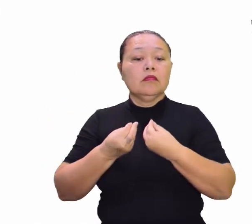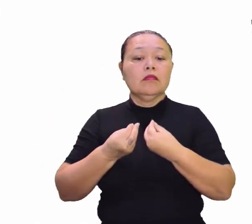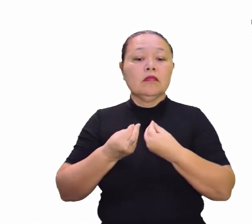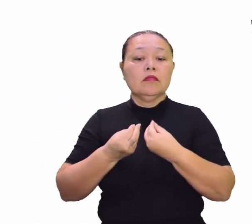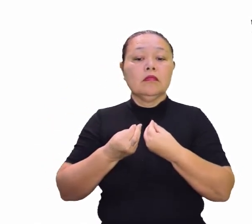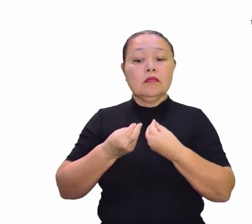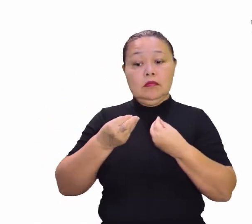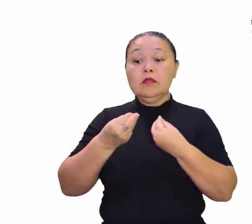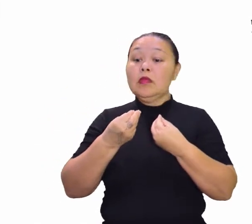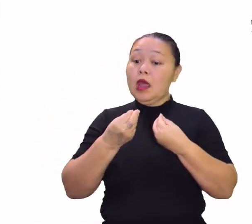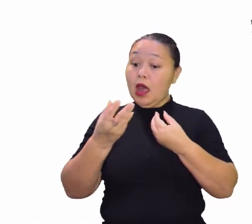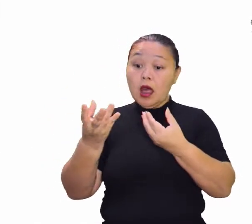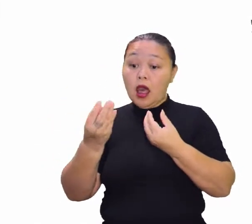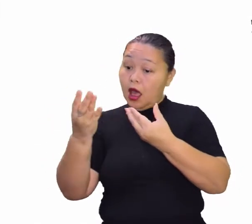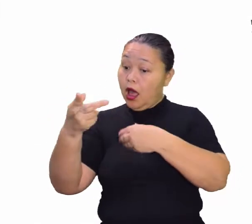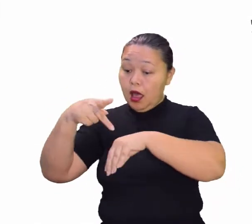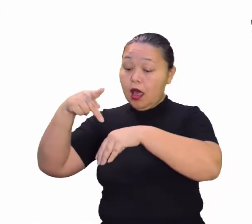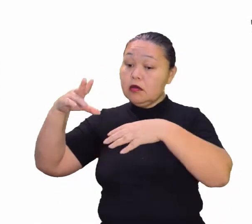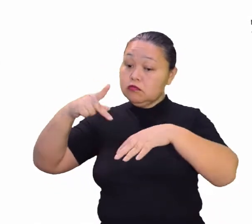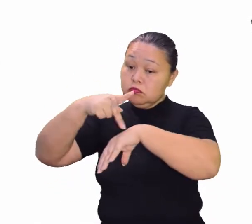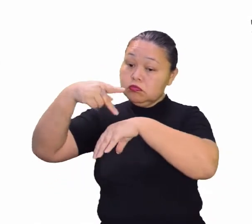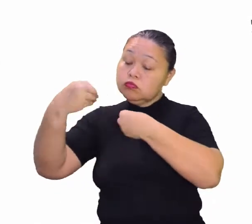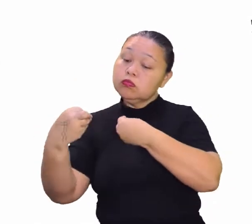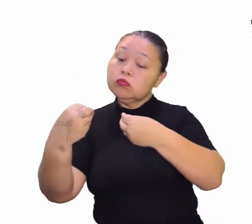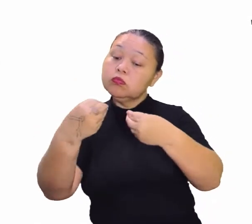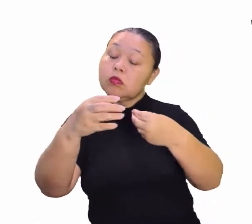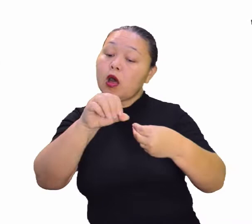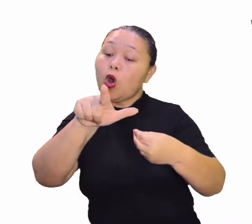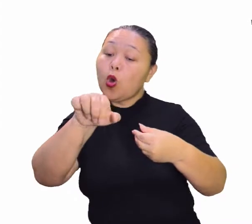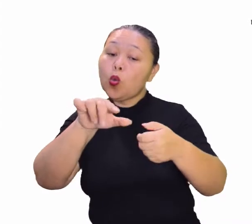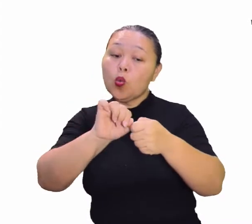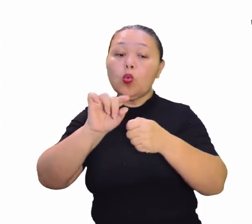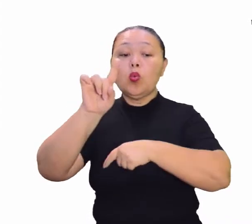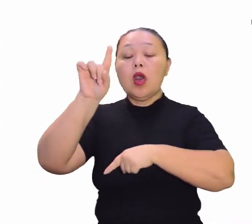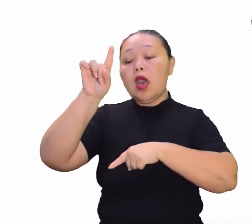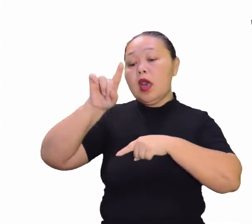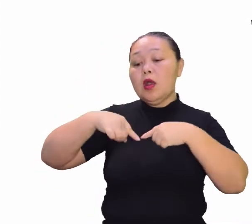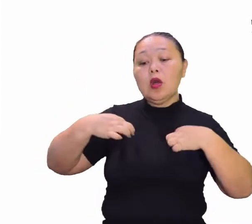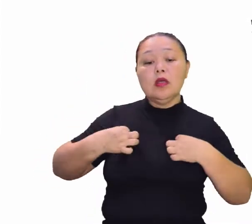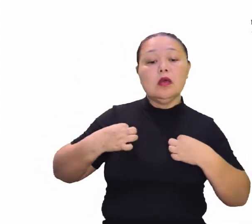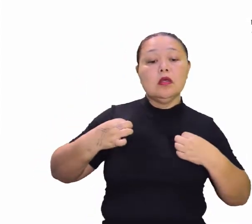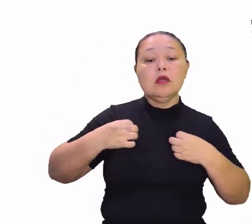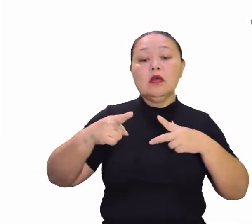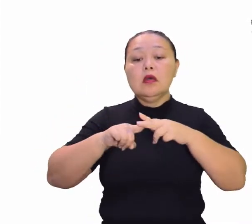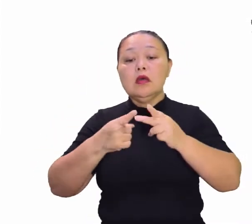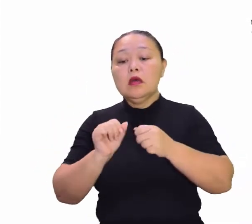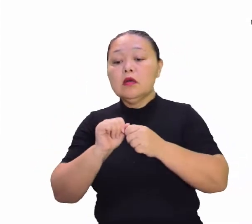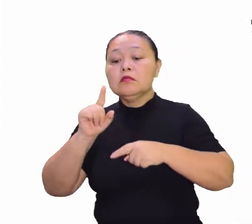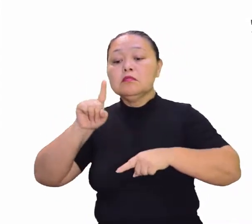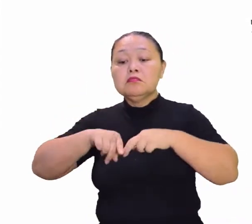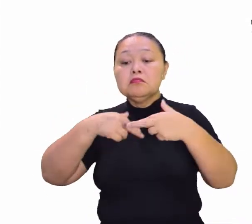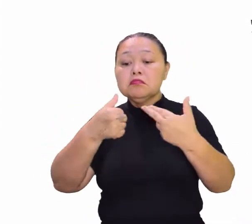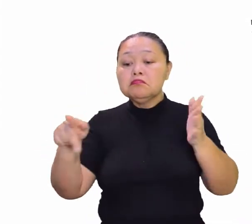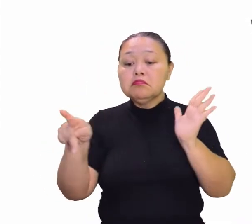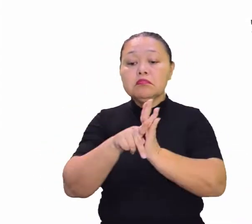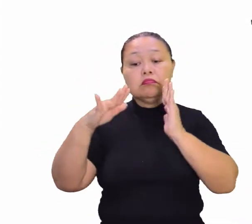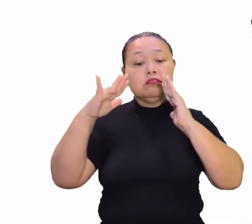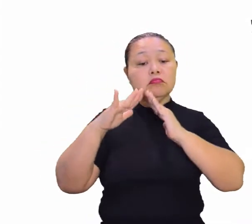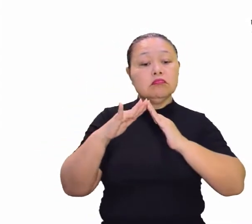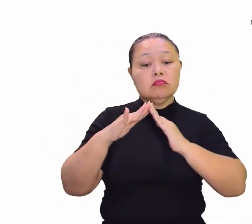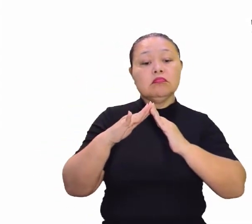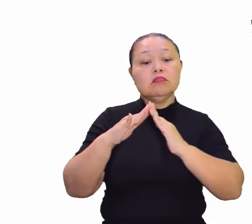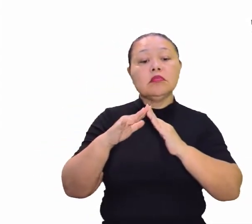manufaturas às colônias, e essas manufaturas eram tecidos, ferramentas, utensílio doméstico. E